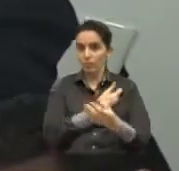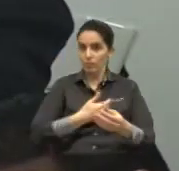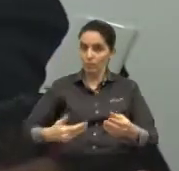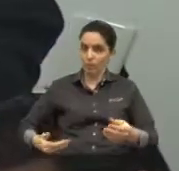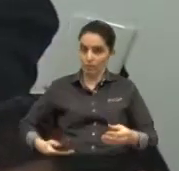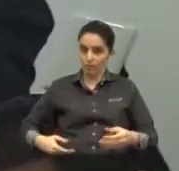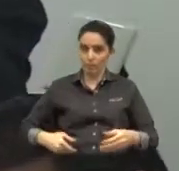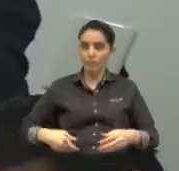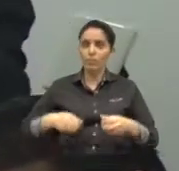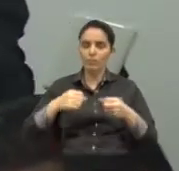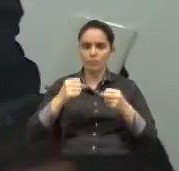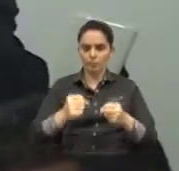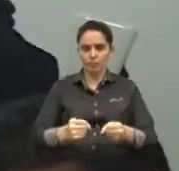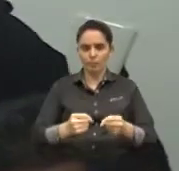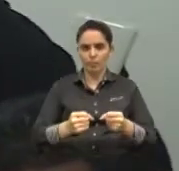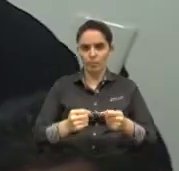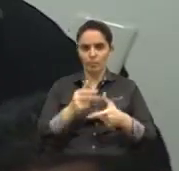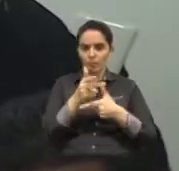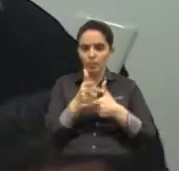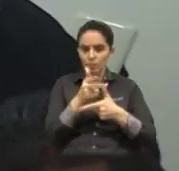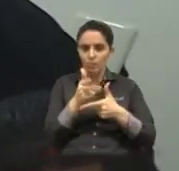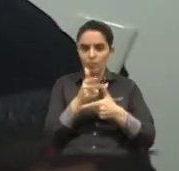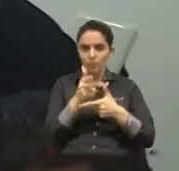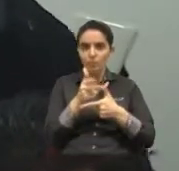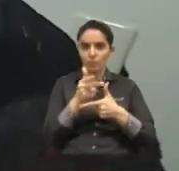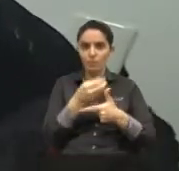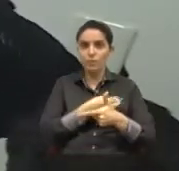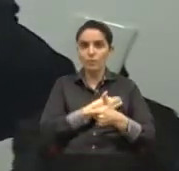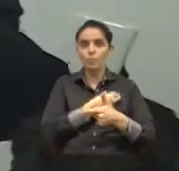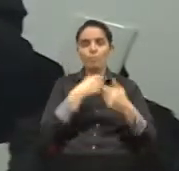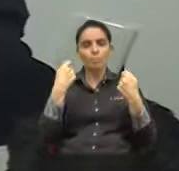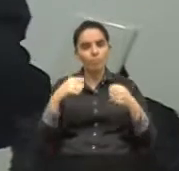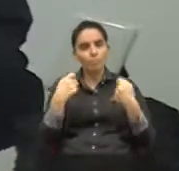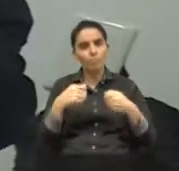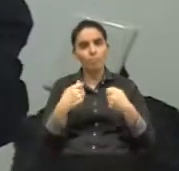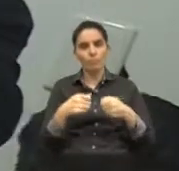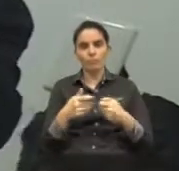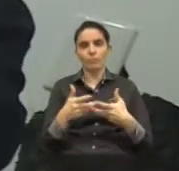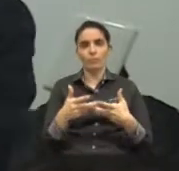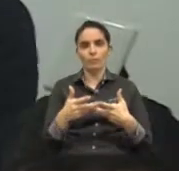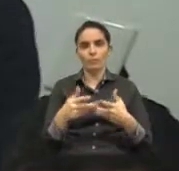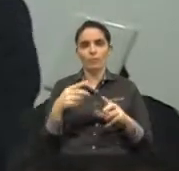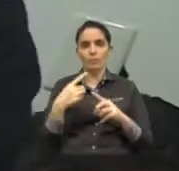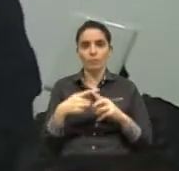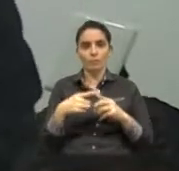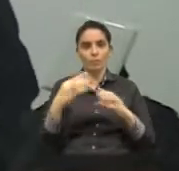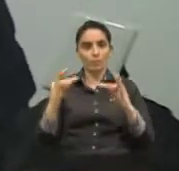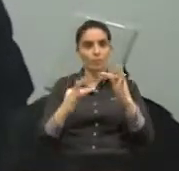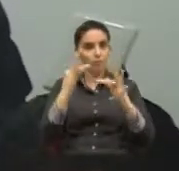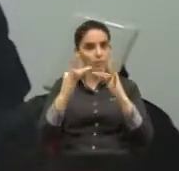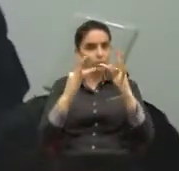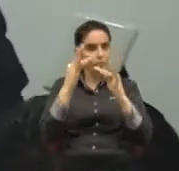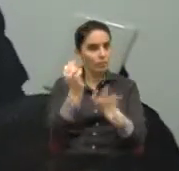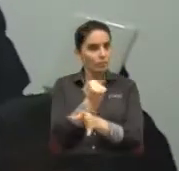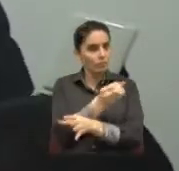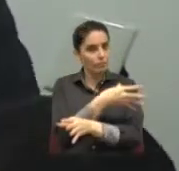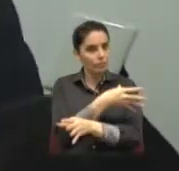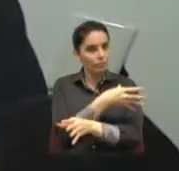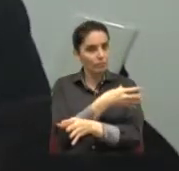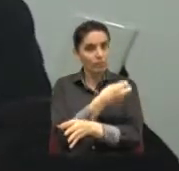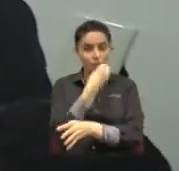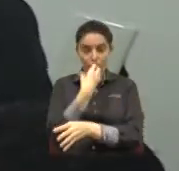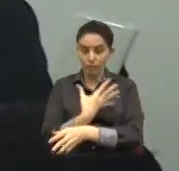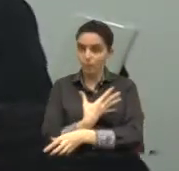por videoconferência, que é um estilo hoje de tecnologia moderno,